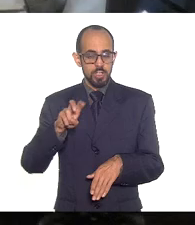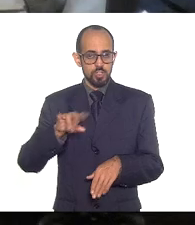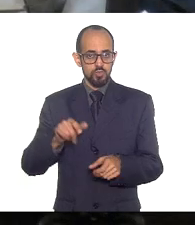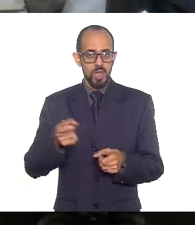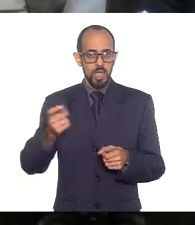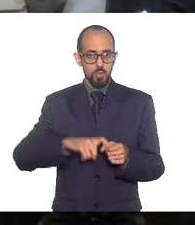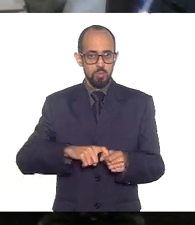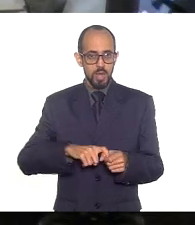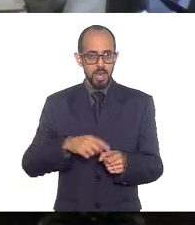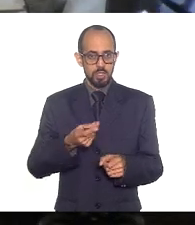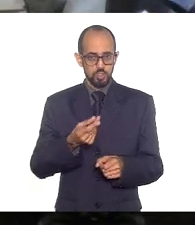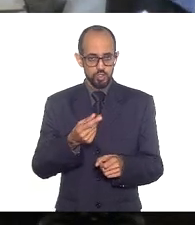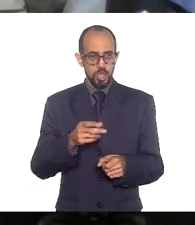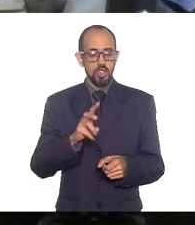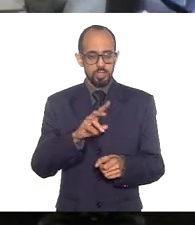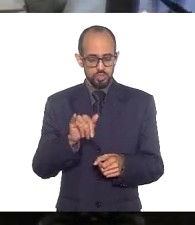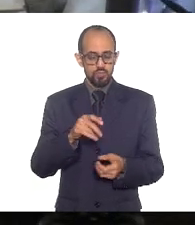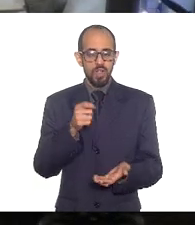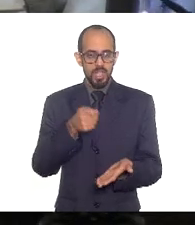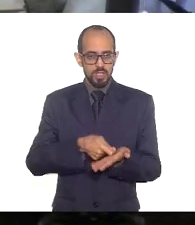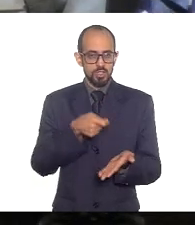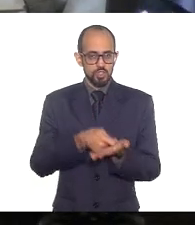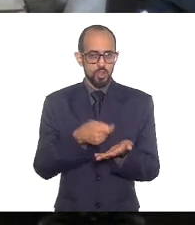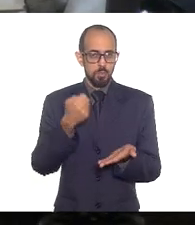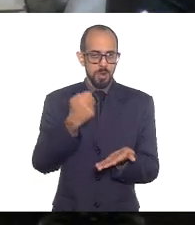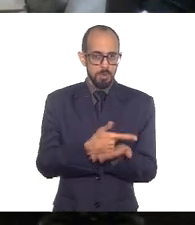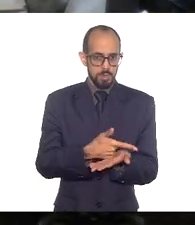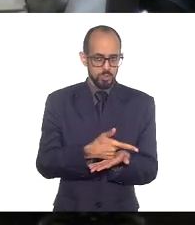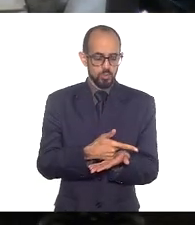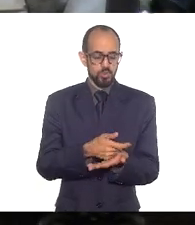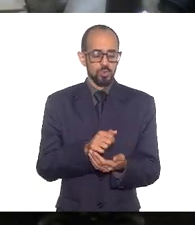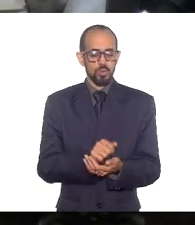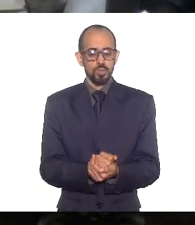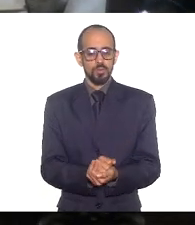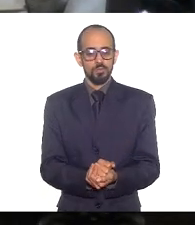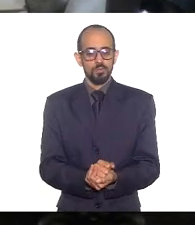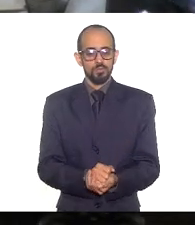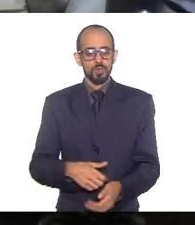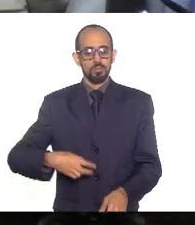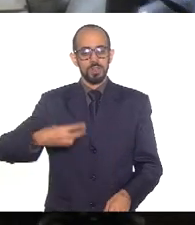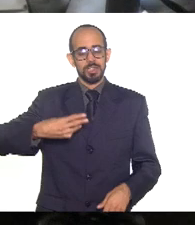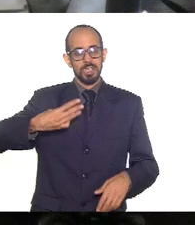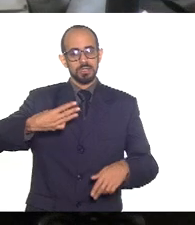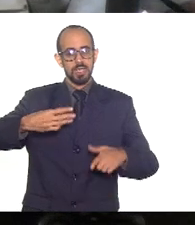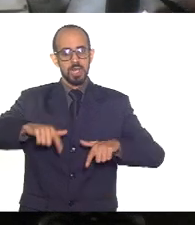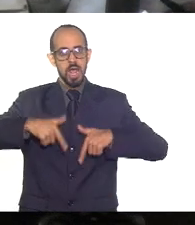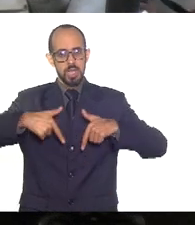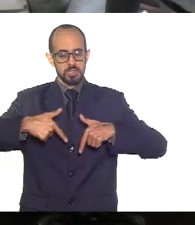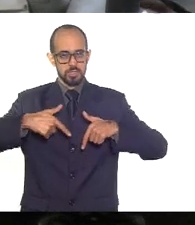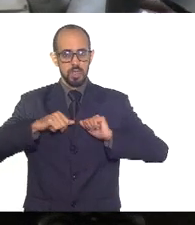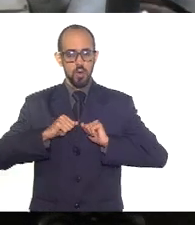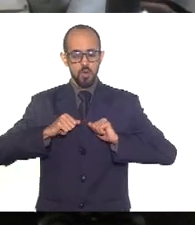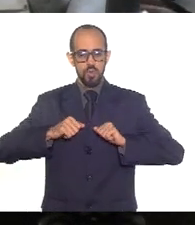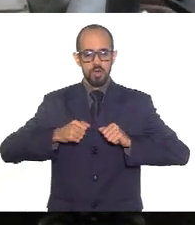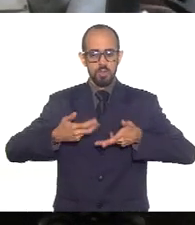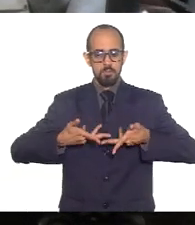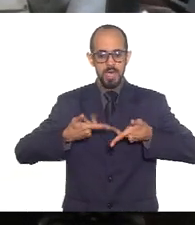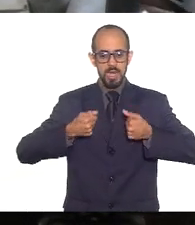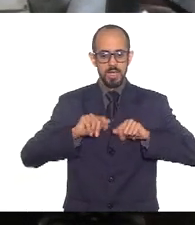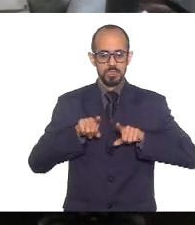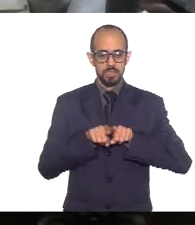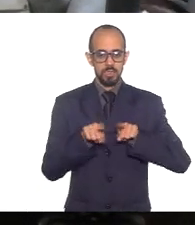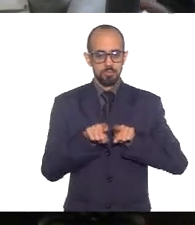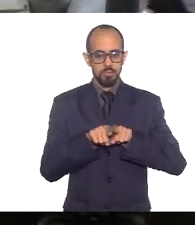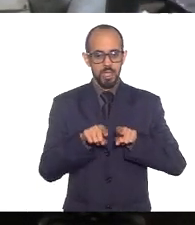esse dinheiro e vamos cobrar essa fatura a terceira ação que acha que merece destaque